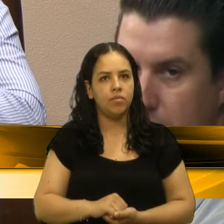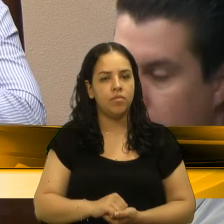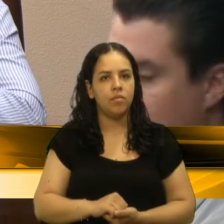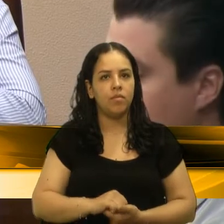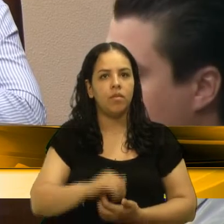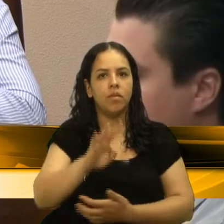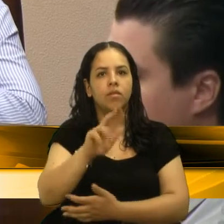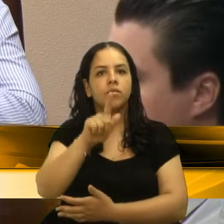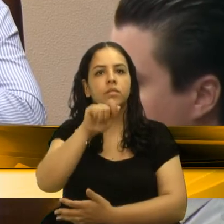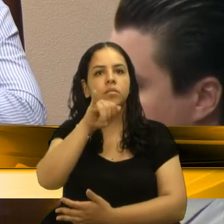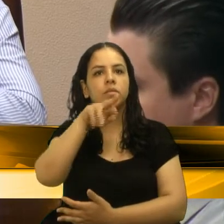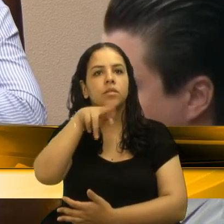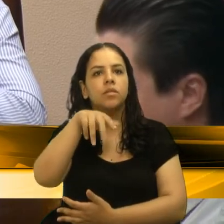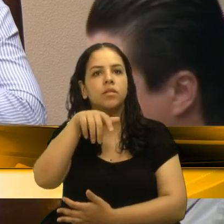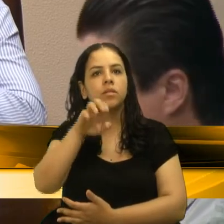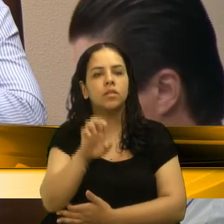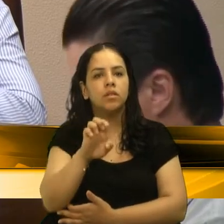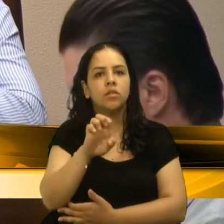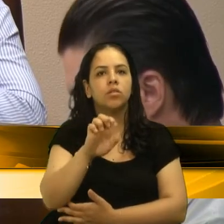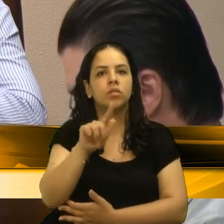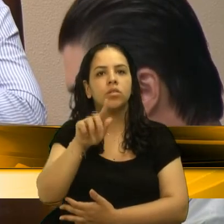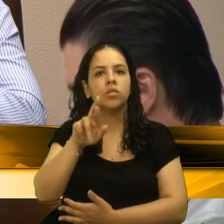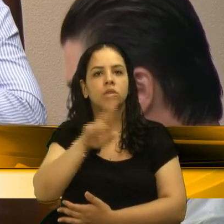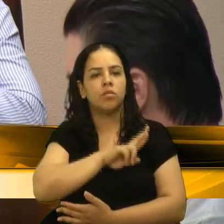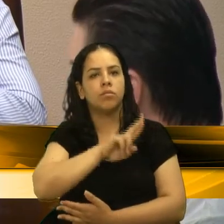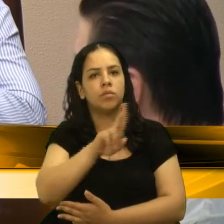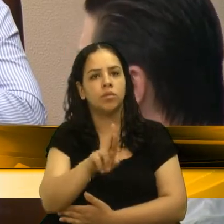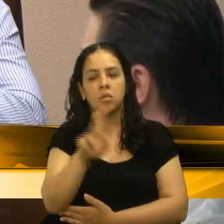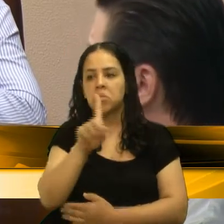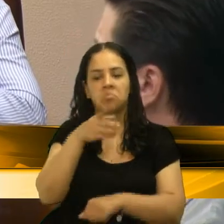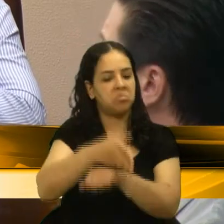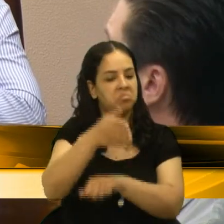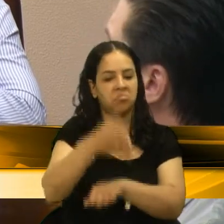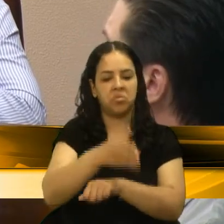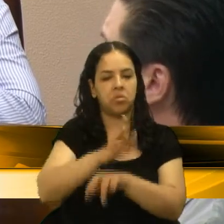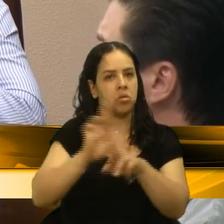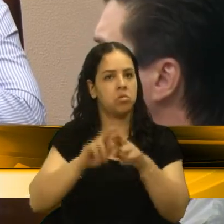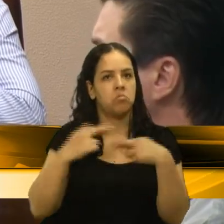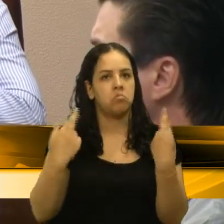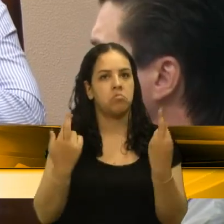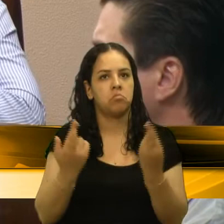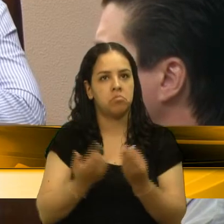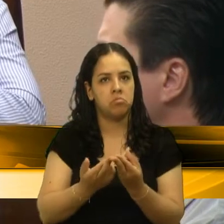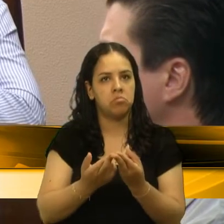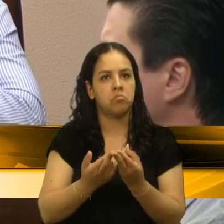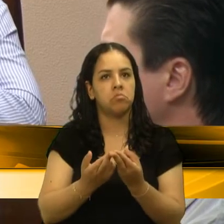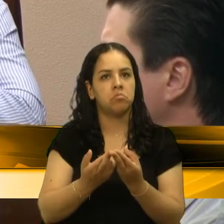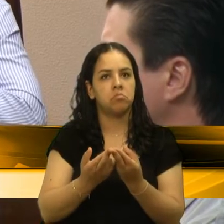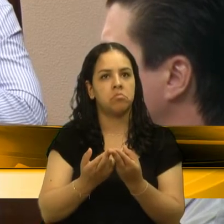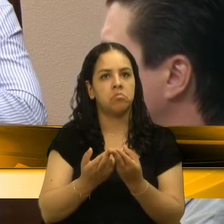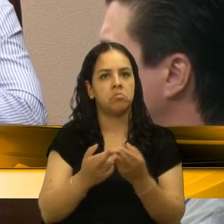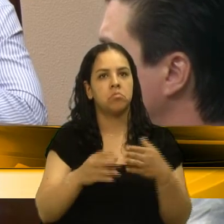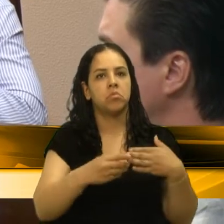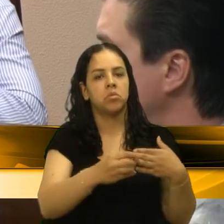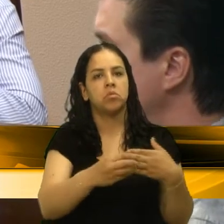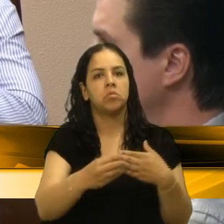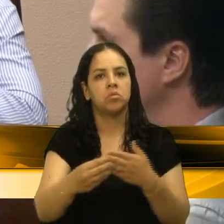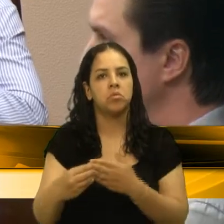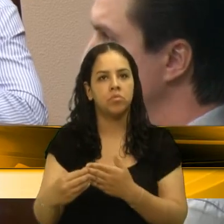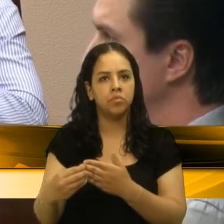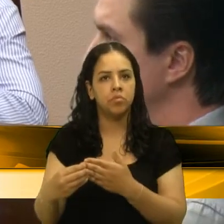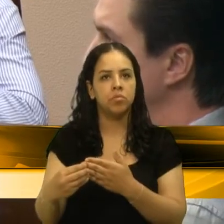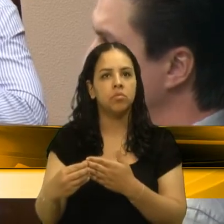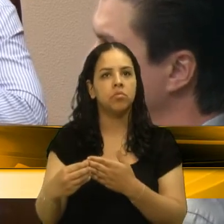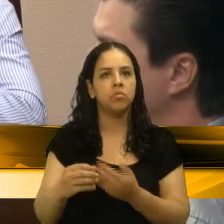Moraes? Senhora Geraldine, então, eu não participei dessa reunião pública. Todavia, encaminhamentos através de ofícios e